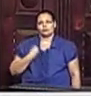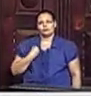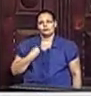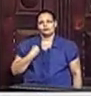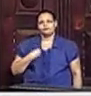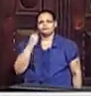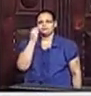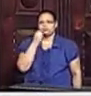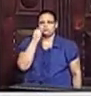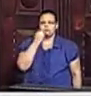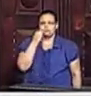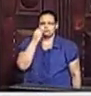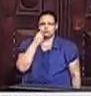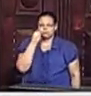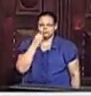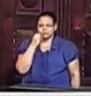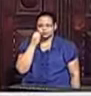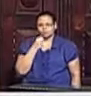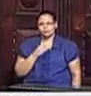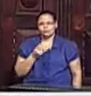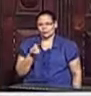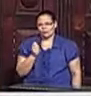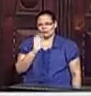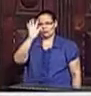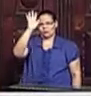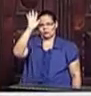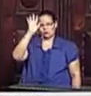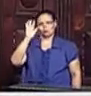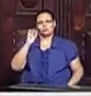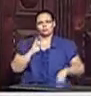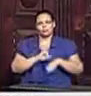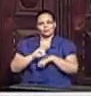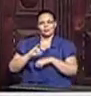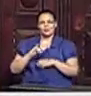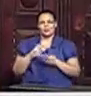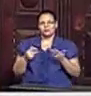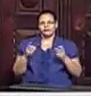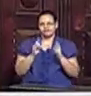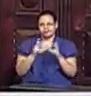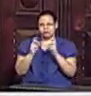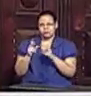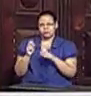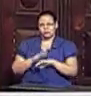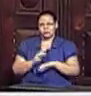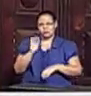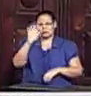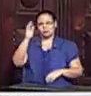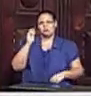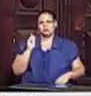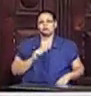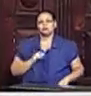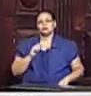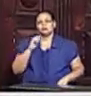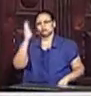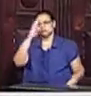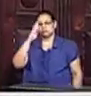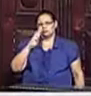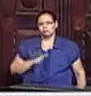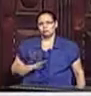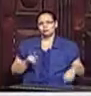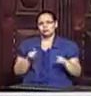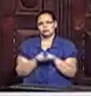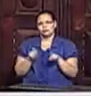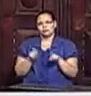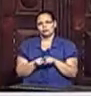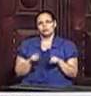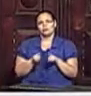uma experiência de aumento do preço dos produtos no Rio de Janeiro acima da média nacional. E também